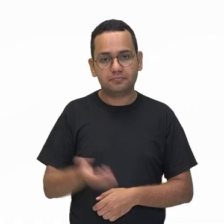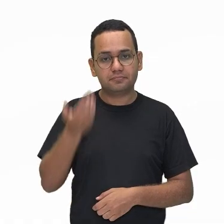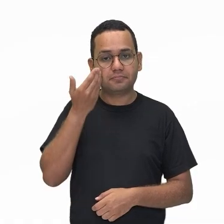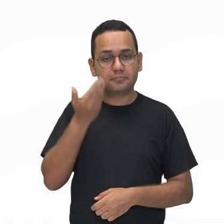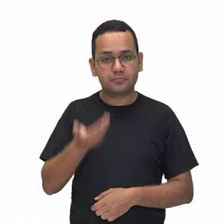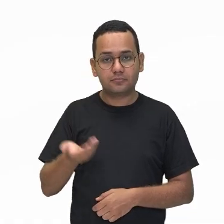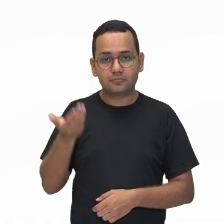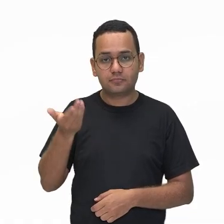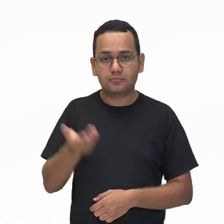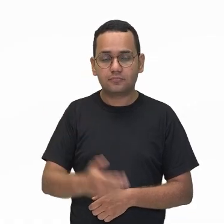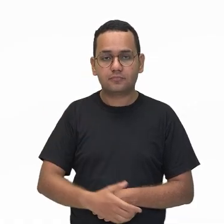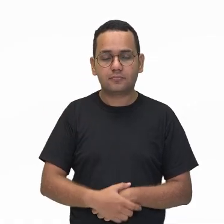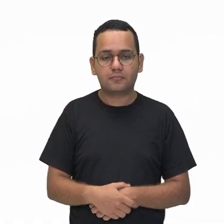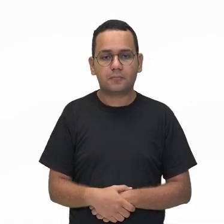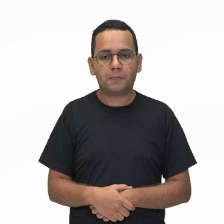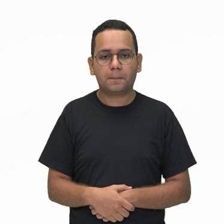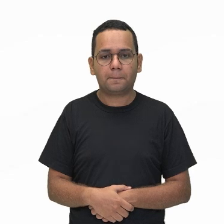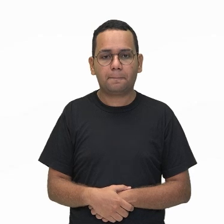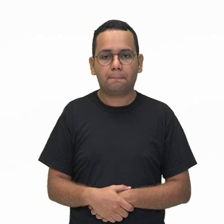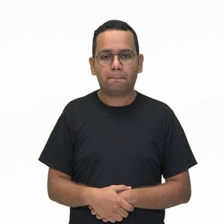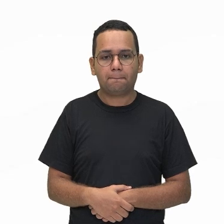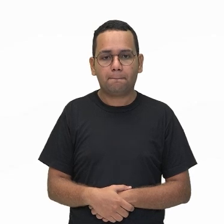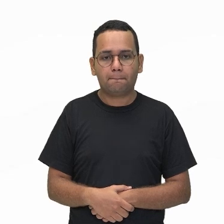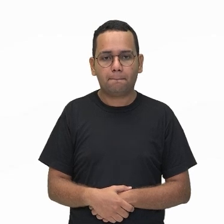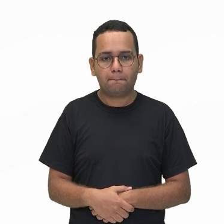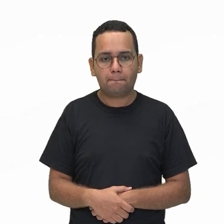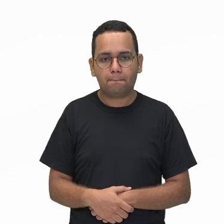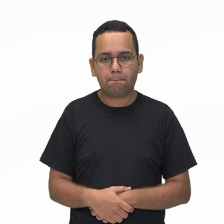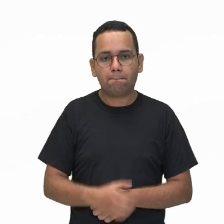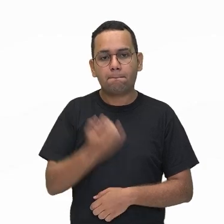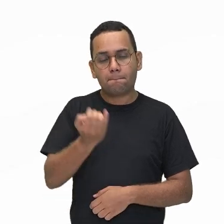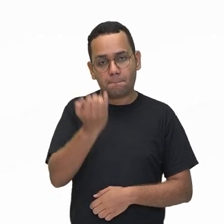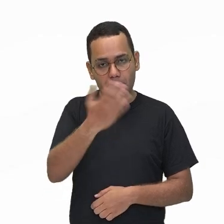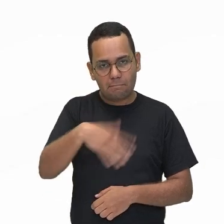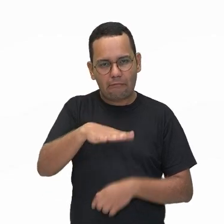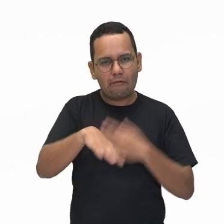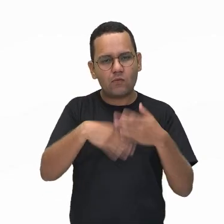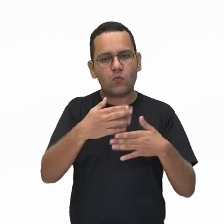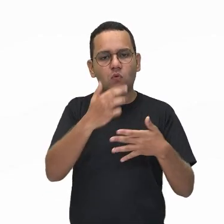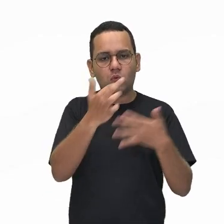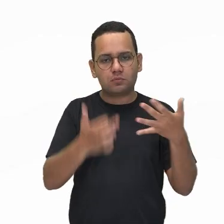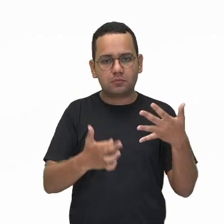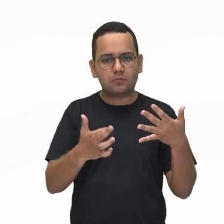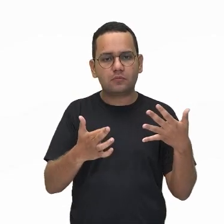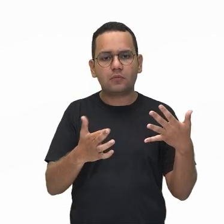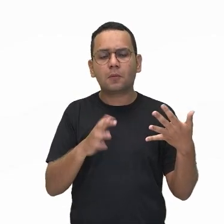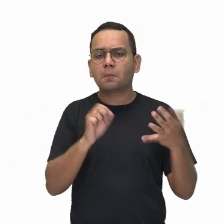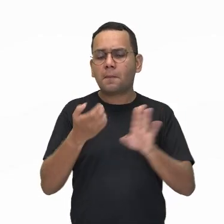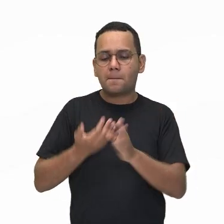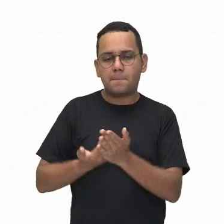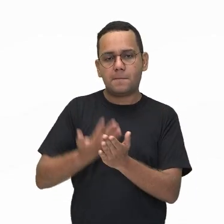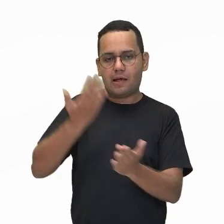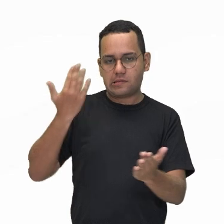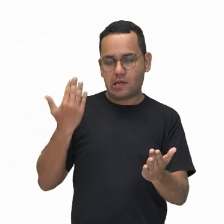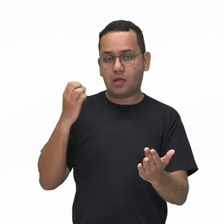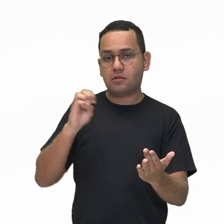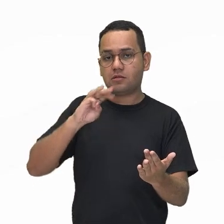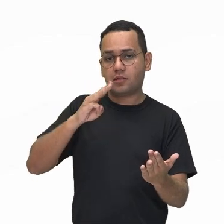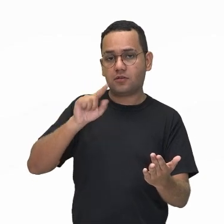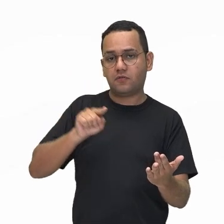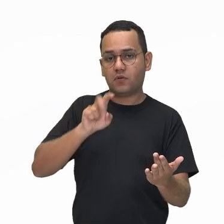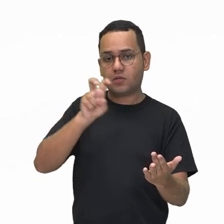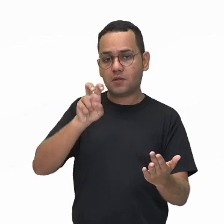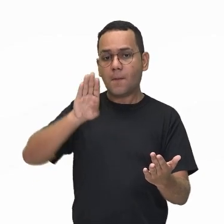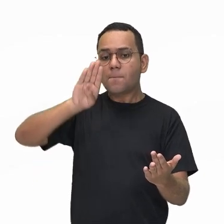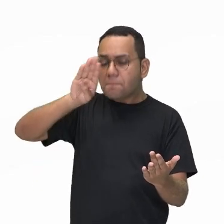aí, na evolução dos seres vivos. Ao longo de 3,5 bilhões de anos, né,